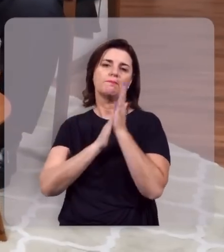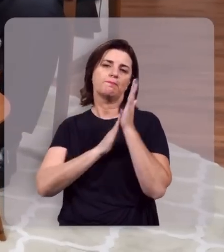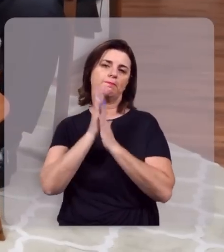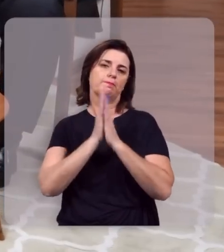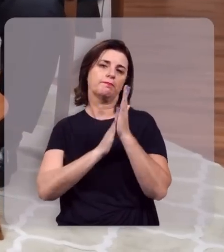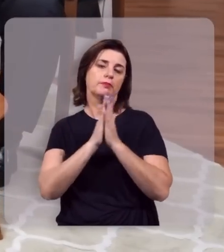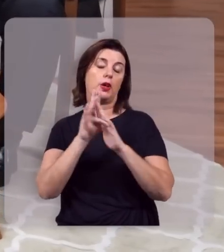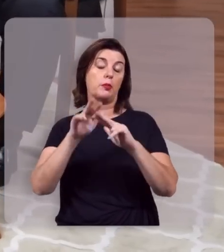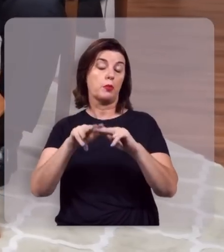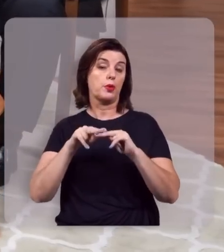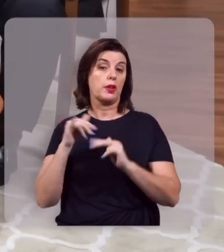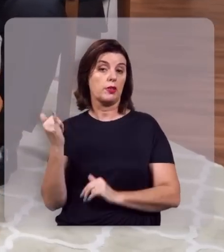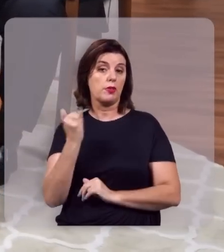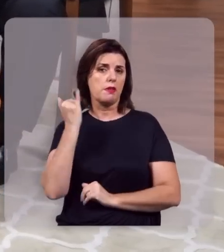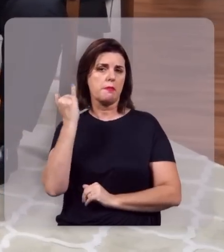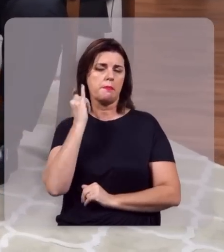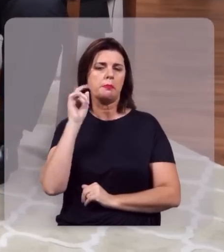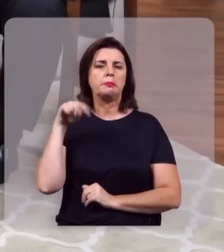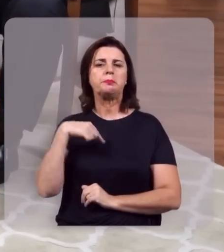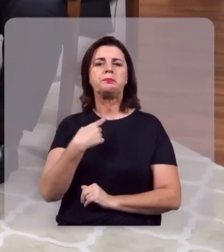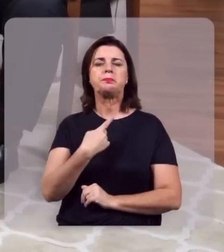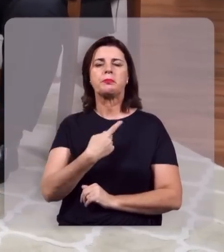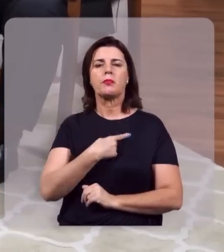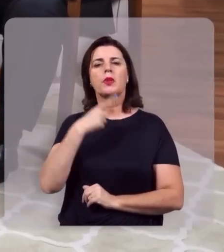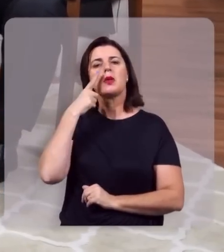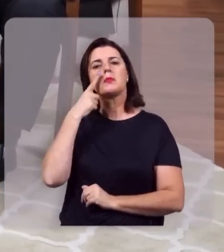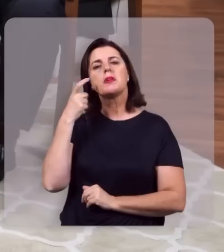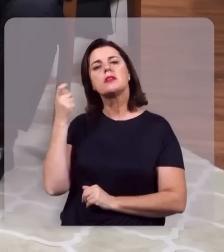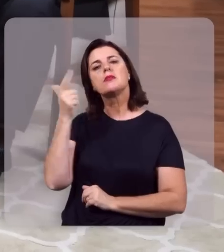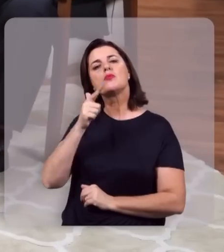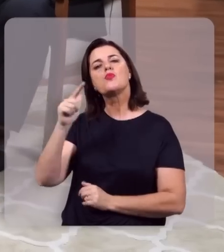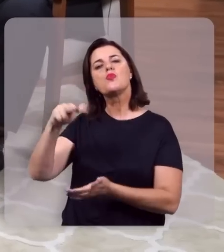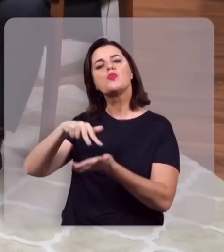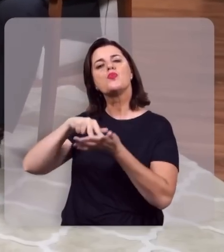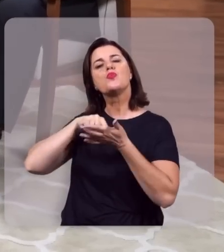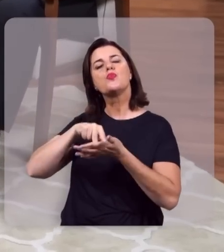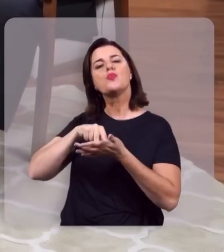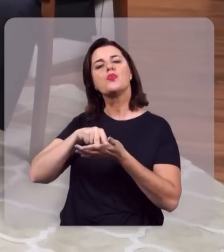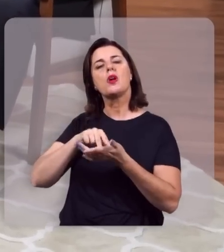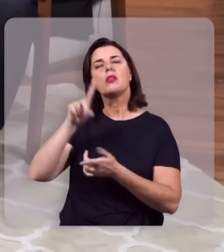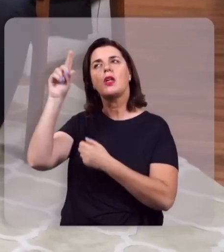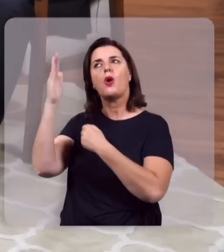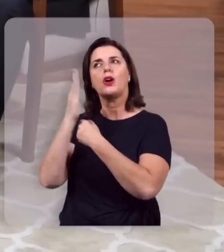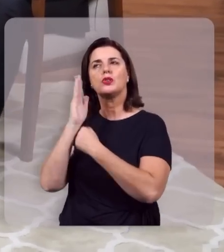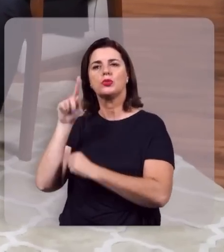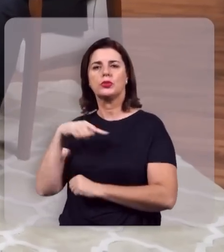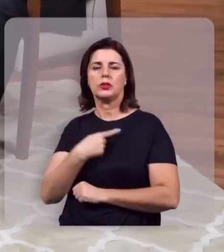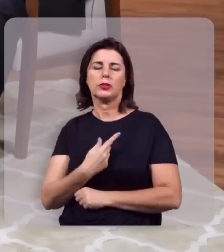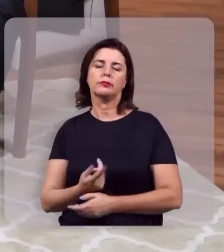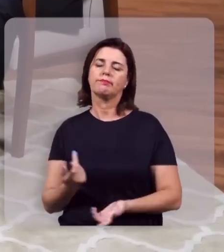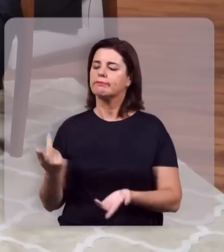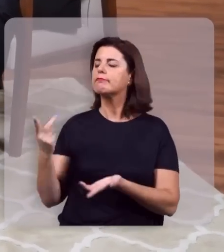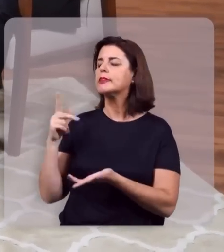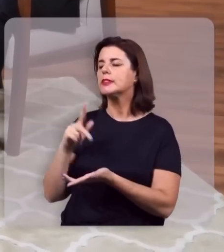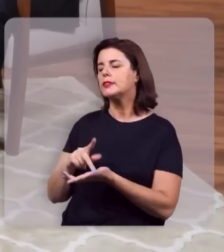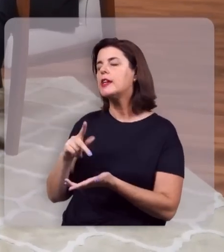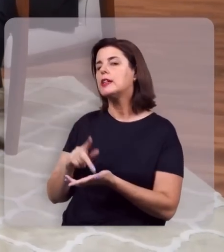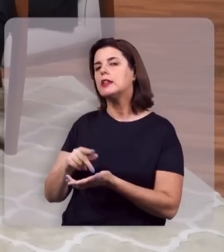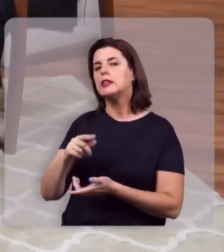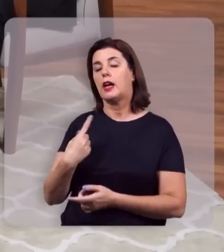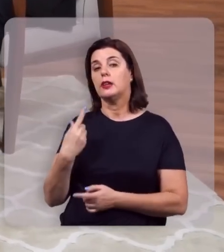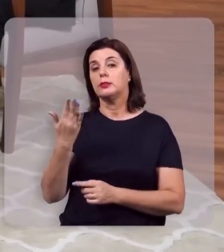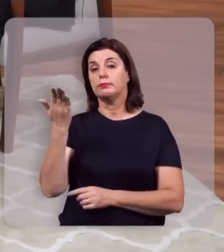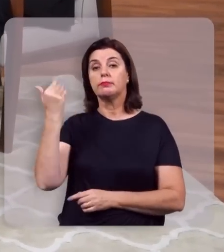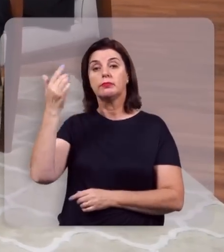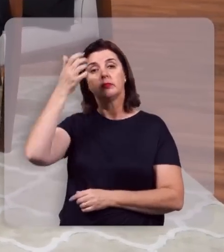essa ansiedade. Por isso é fundamental que nós perseveremos. E Deus nos ajuda com isso, não é mesmo? É verdade.